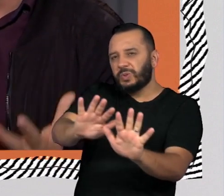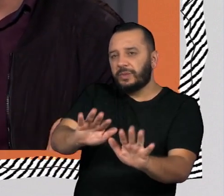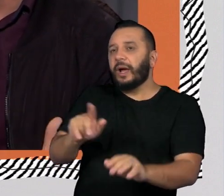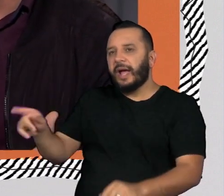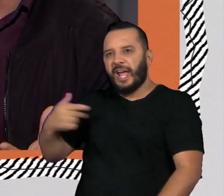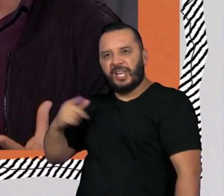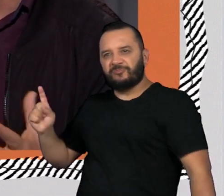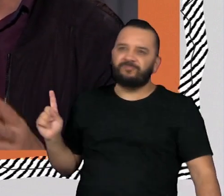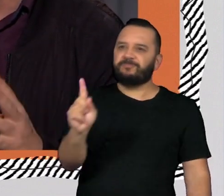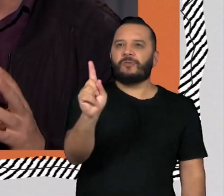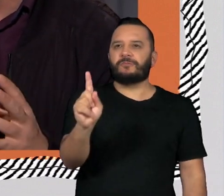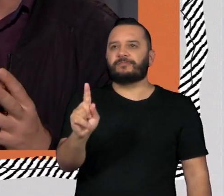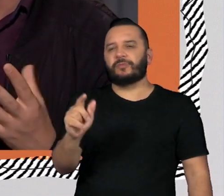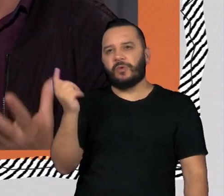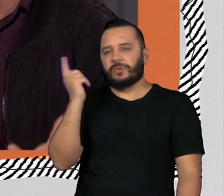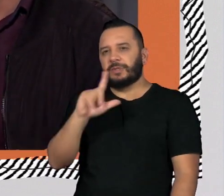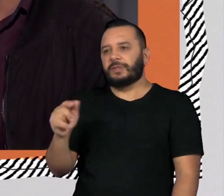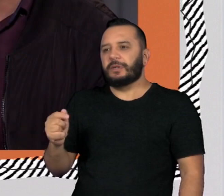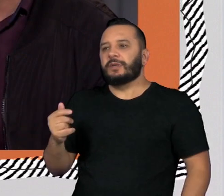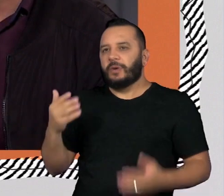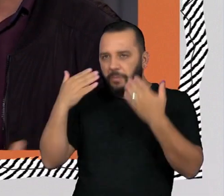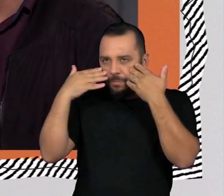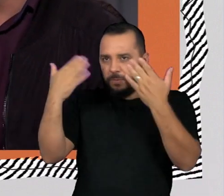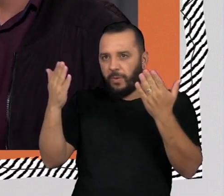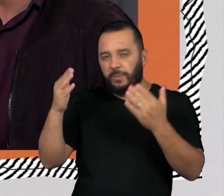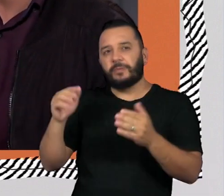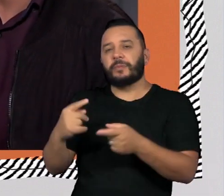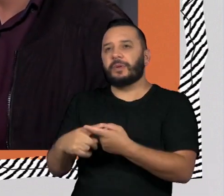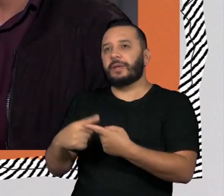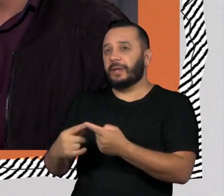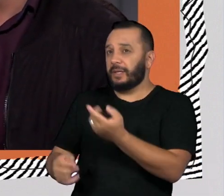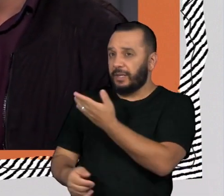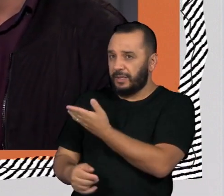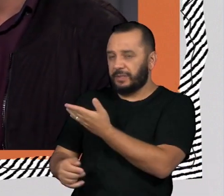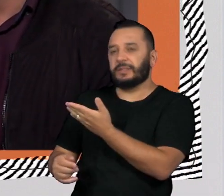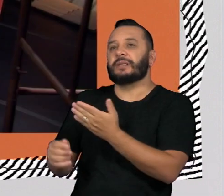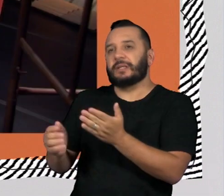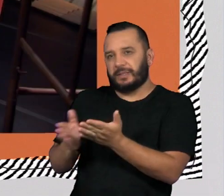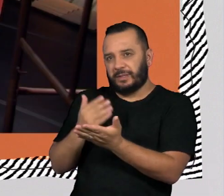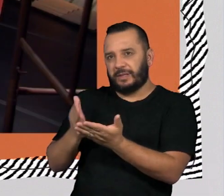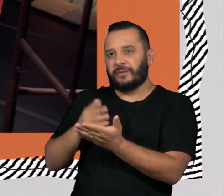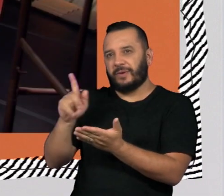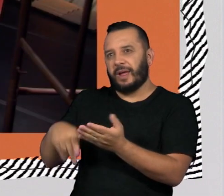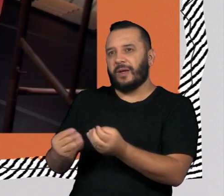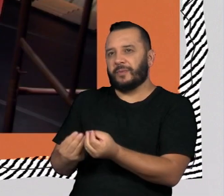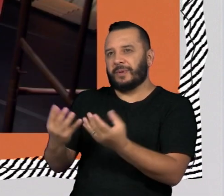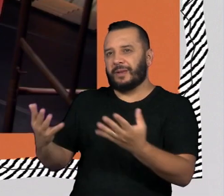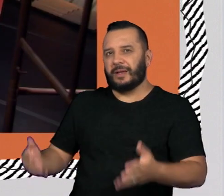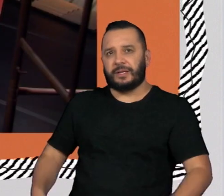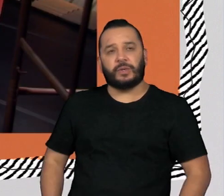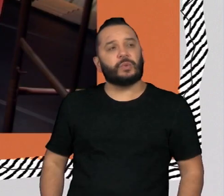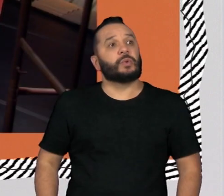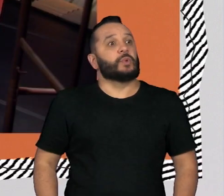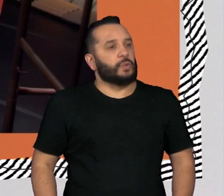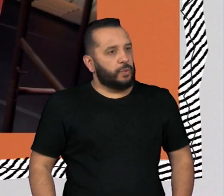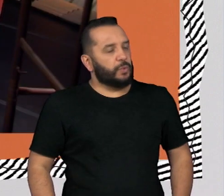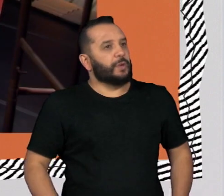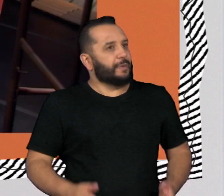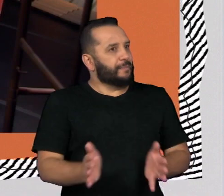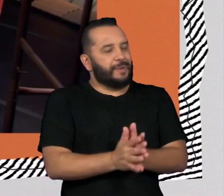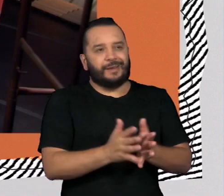gosto de falar desse livro, porque ele é um milagre. Quarto de Despejo é um milagre. Que maravilha, que luxo